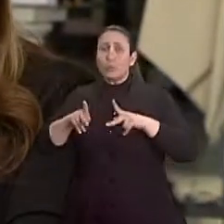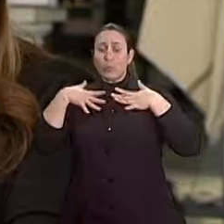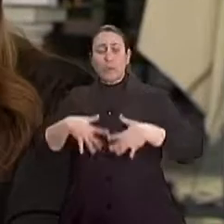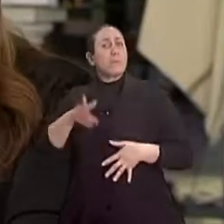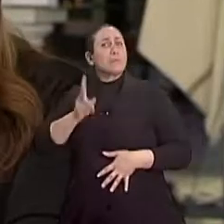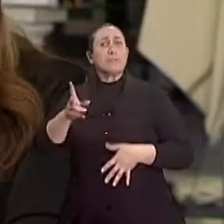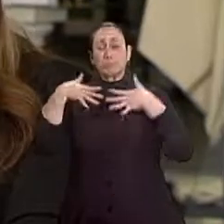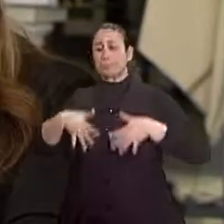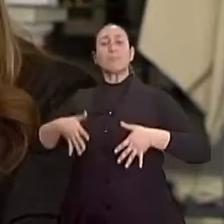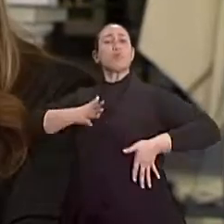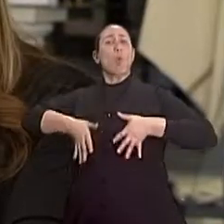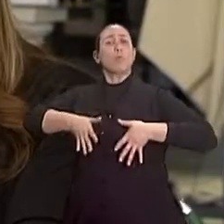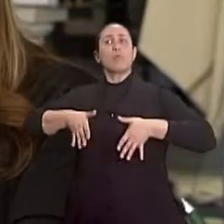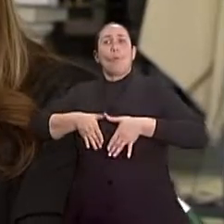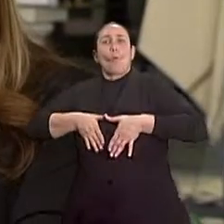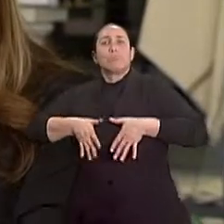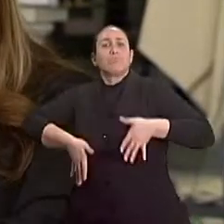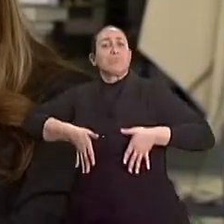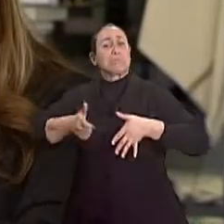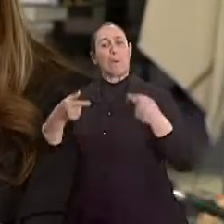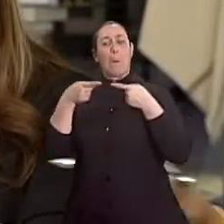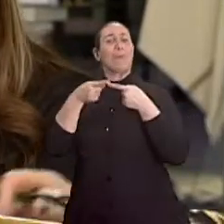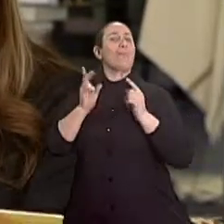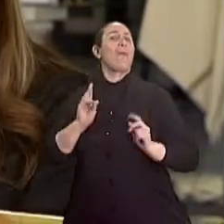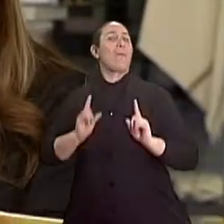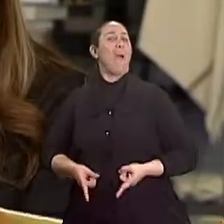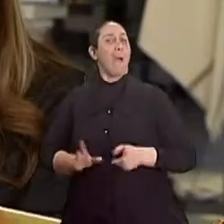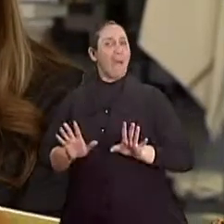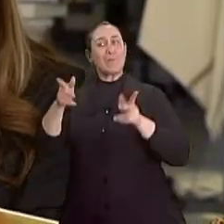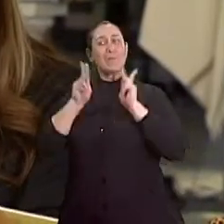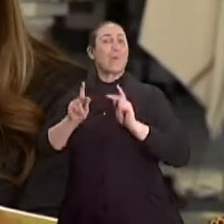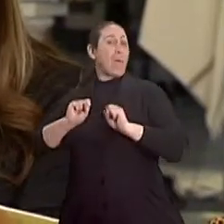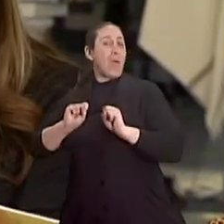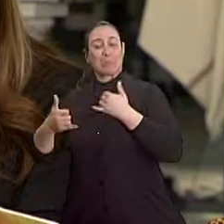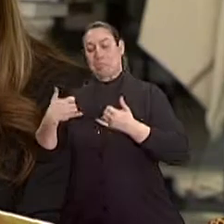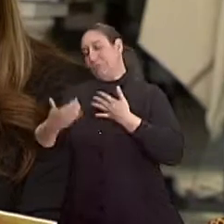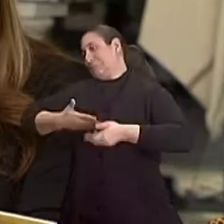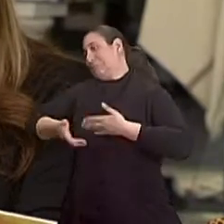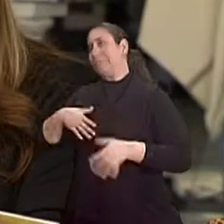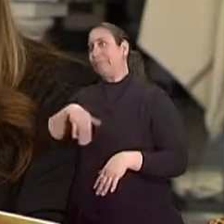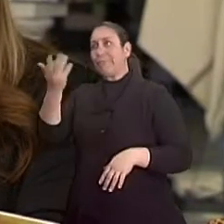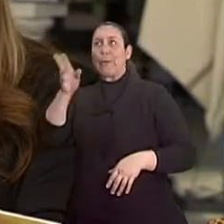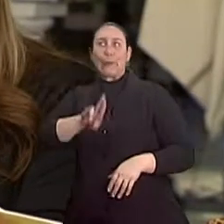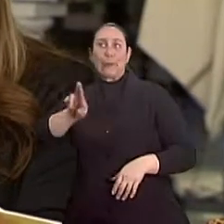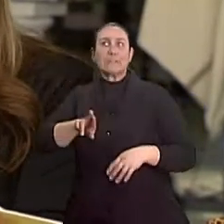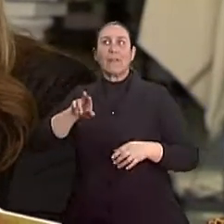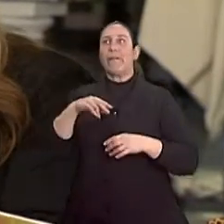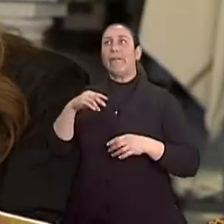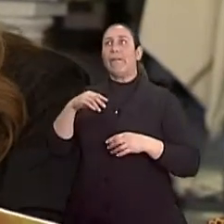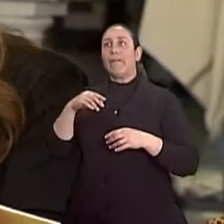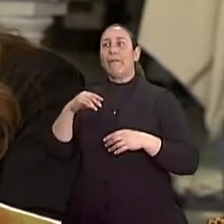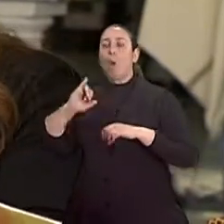continua a mesma, né? Uhum. Tem essa vantagem. Claro, claro. Então, a pessoa quando compra, ela acha que faz um